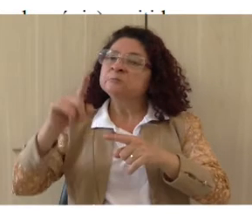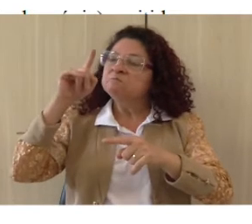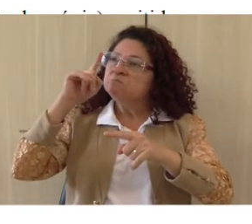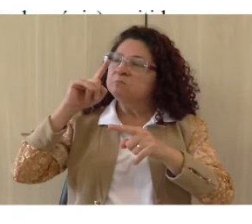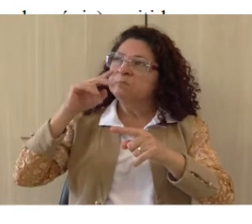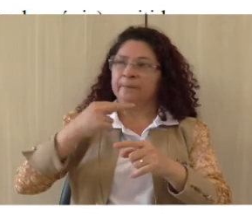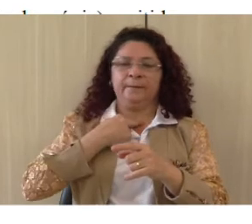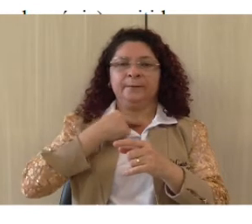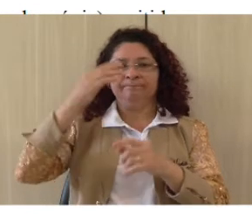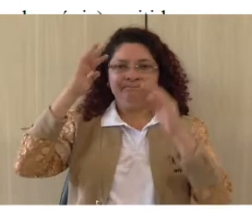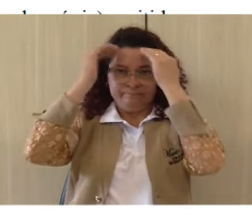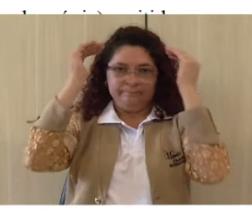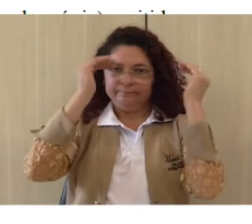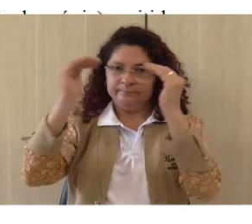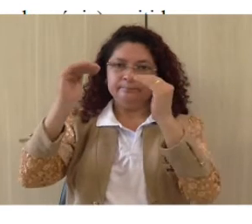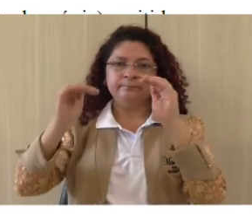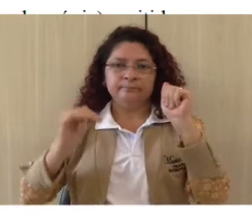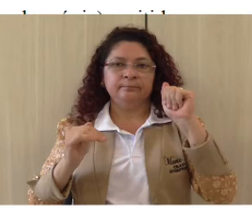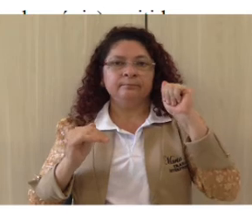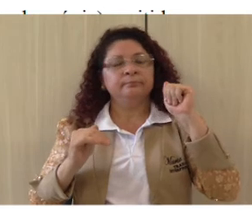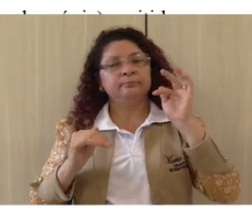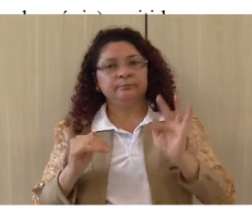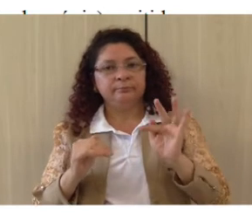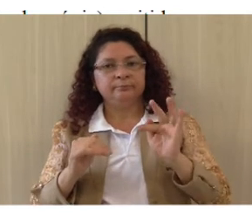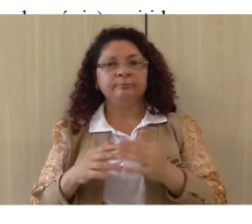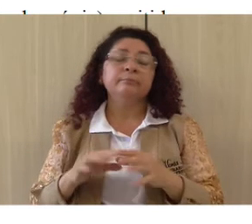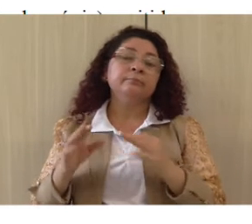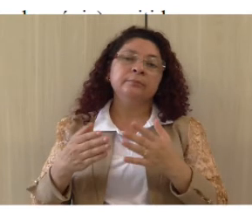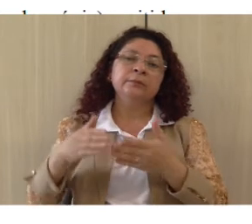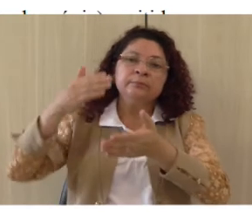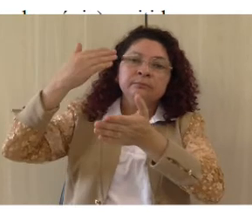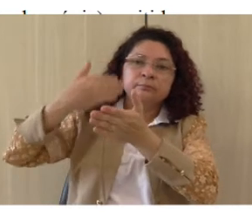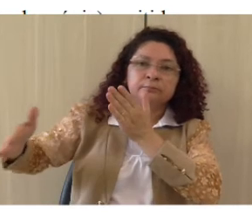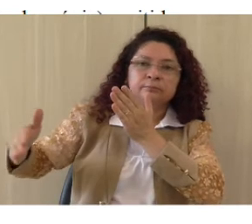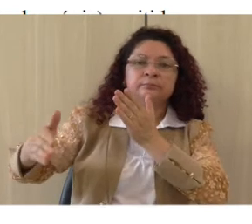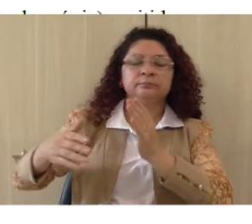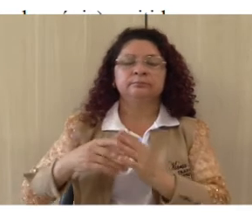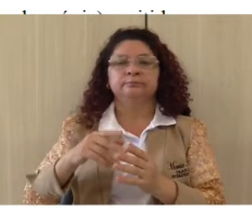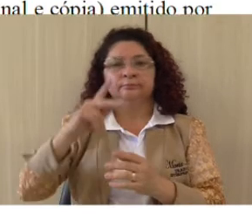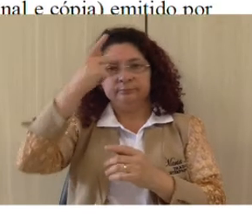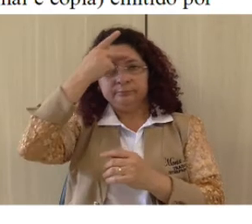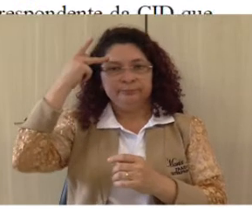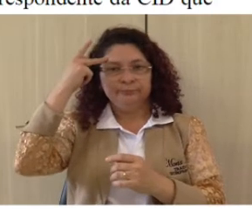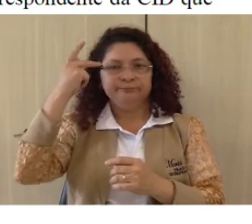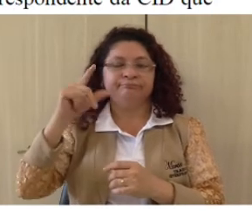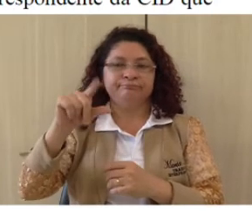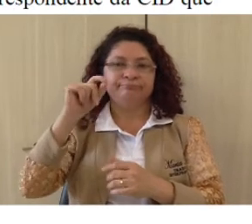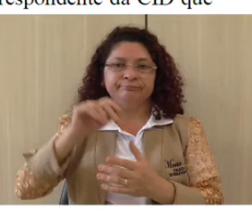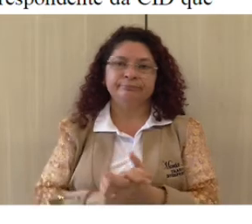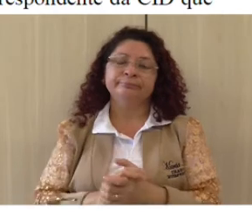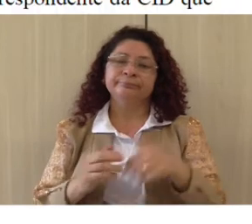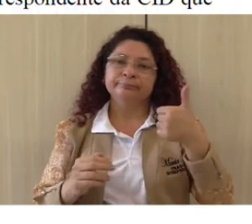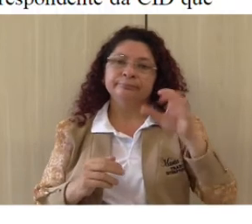9.2, alíneas A a F, implicará a eliminação sumária do candidato. Item